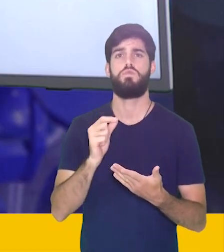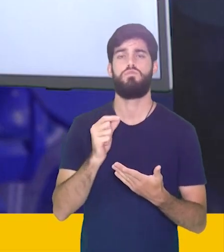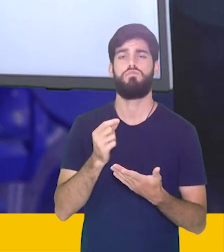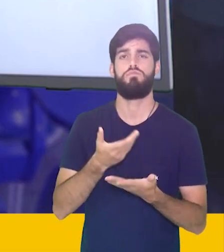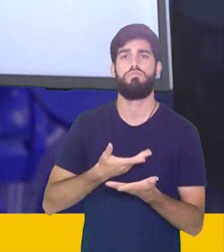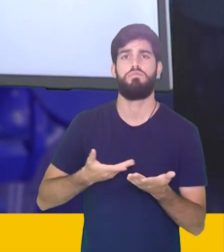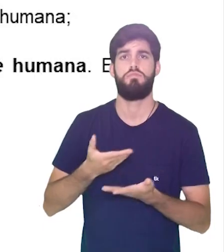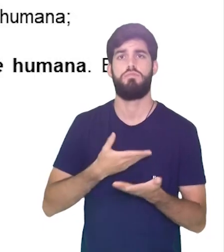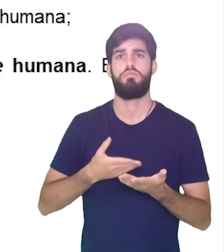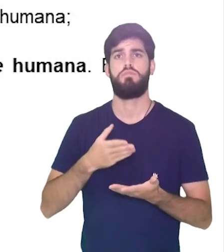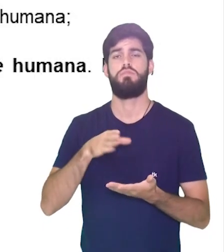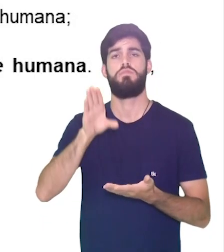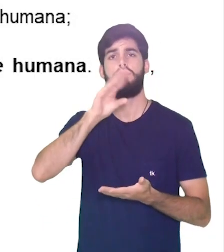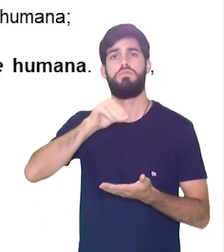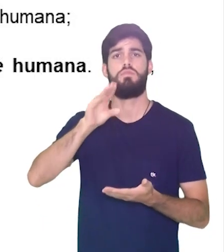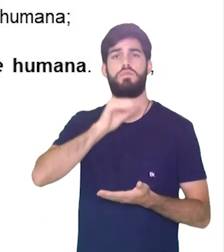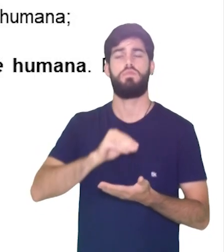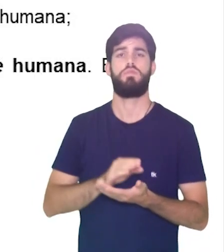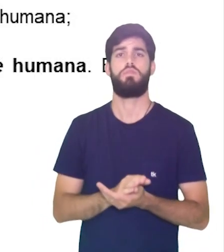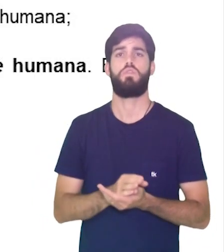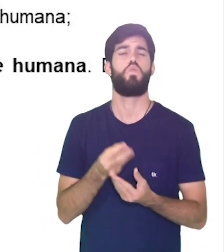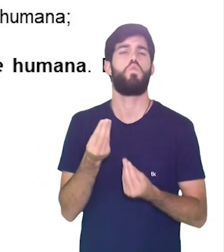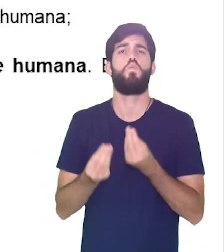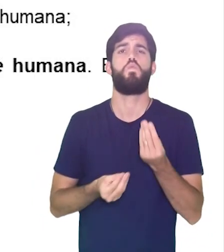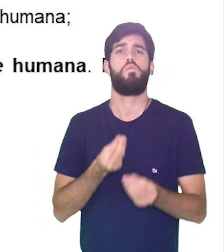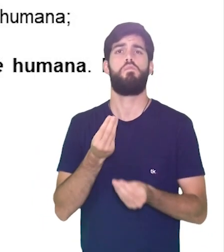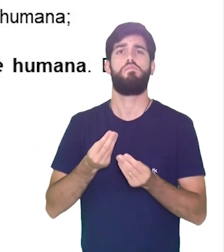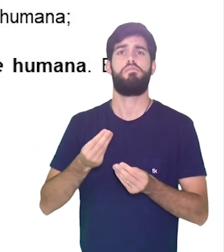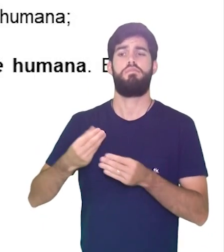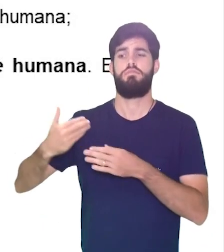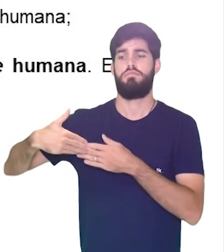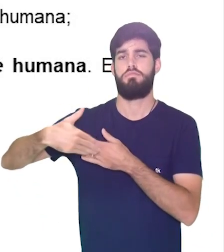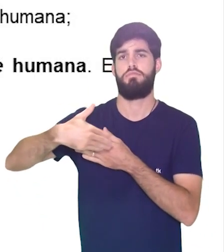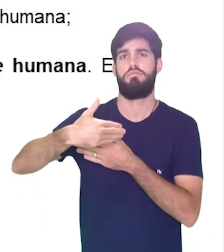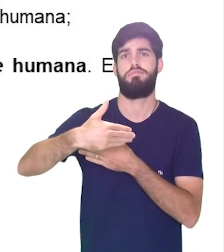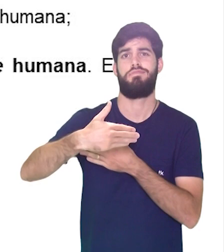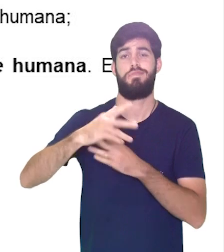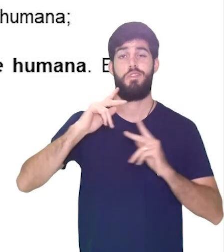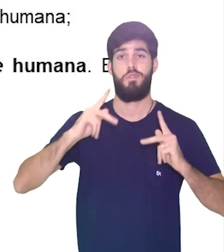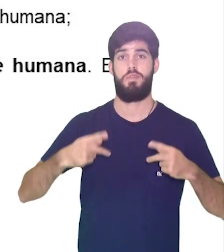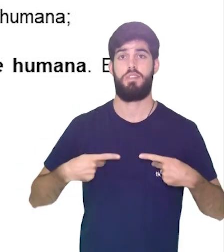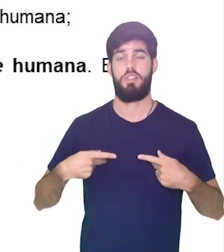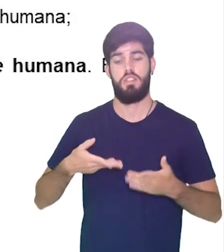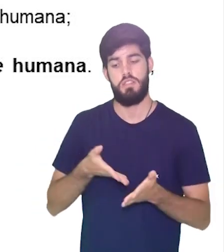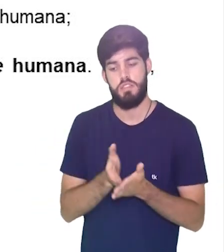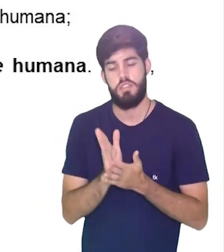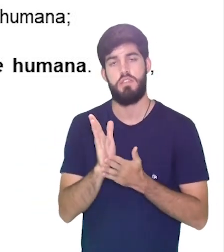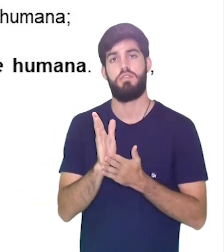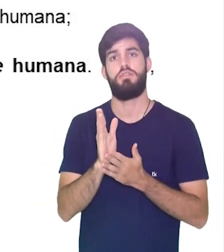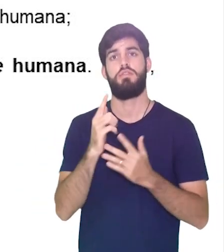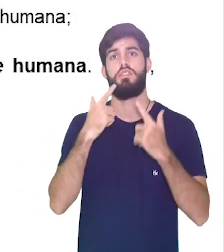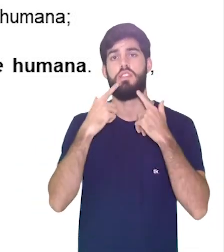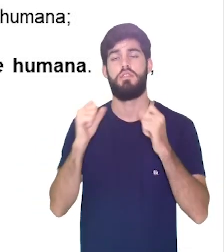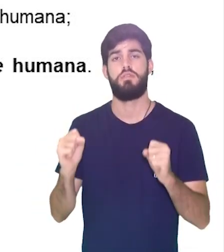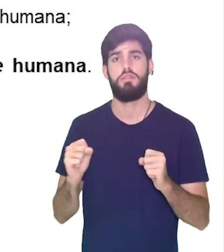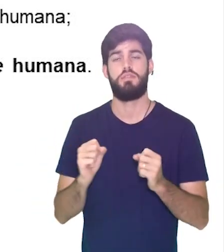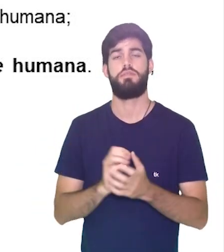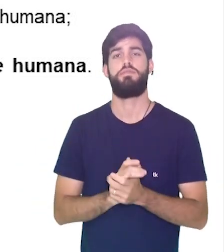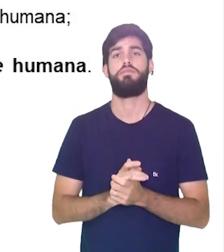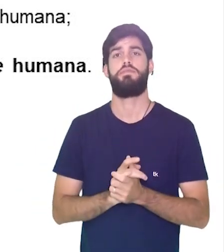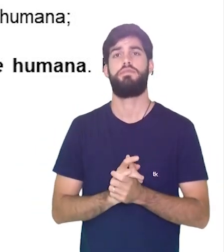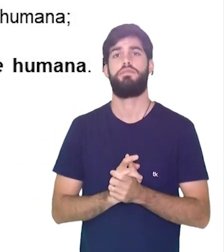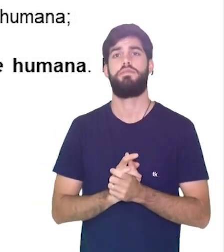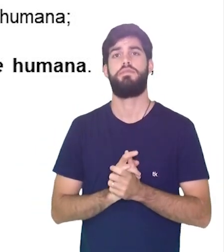vocês irão compreender um pouco mais como se deu a evolução humana a partir da linguagem. Como pensar